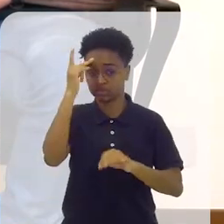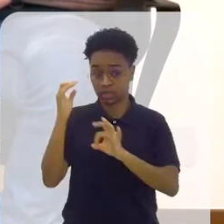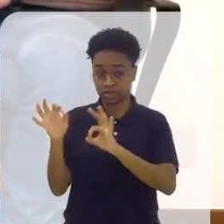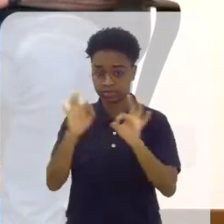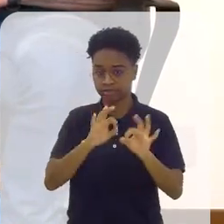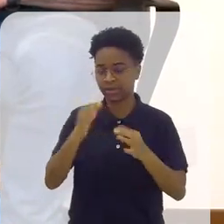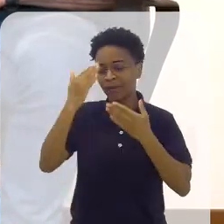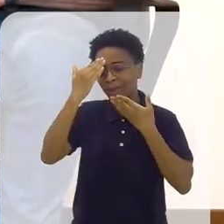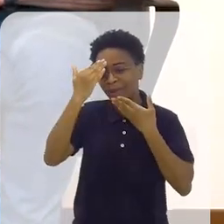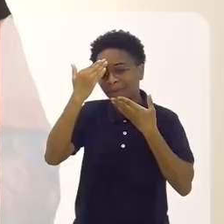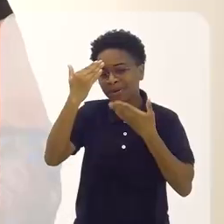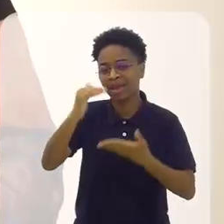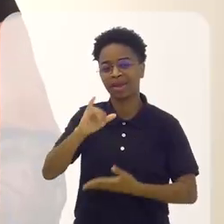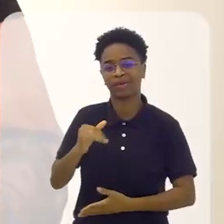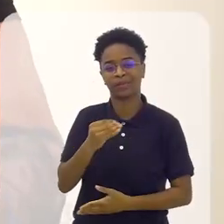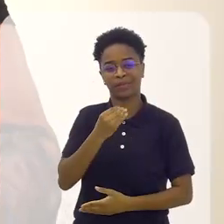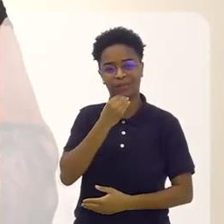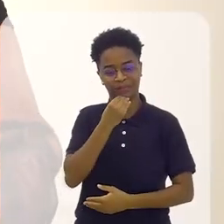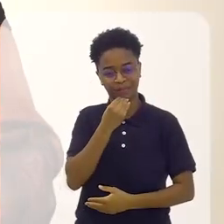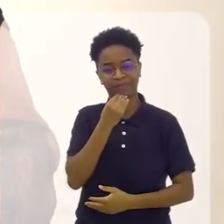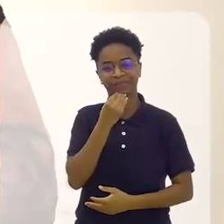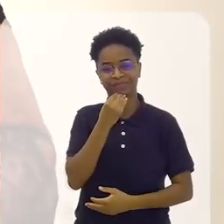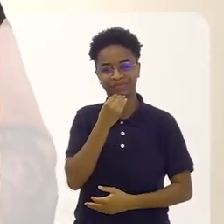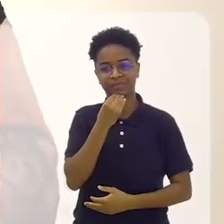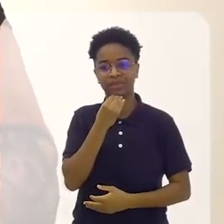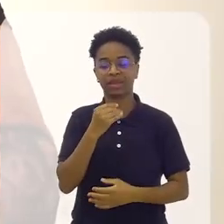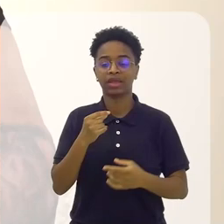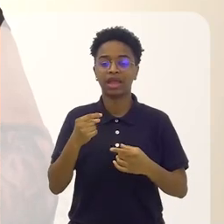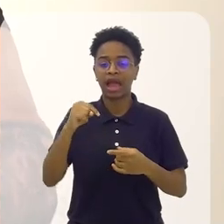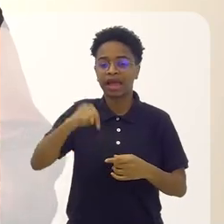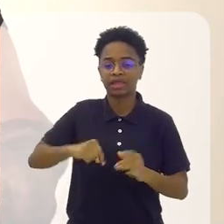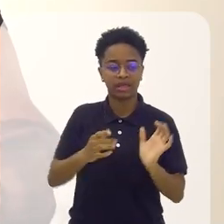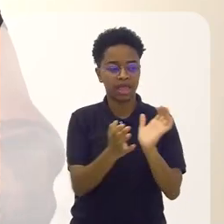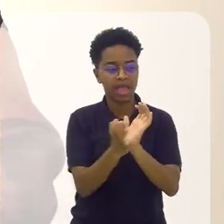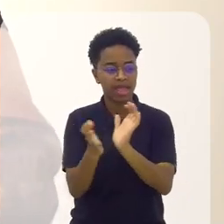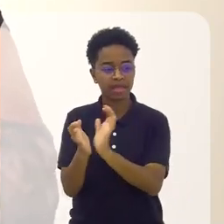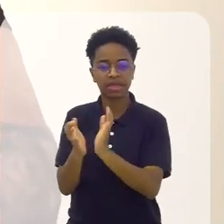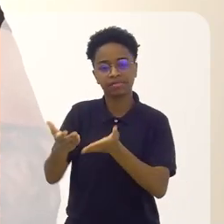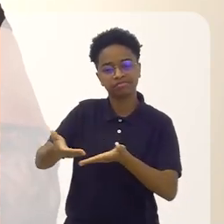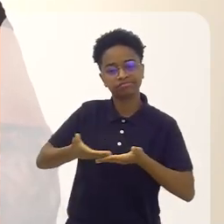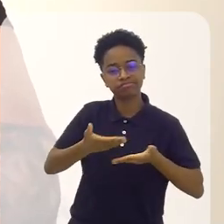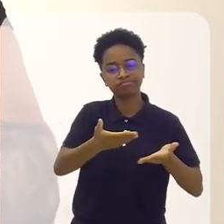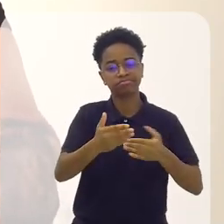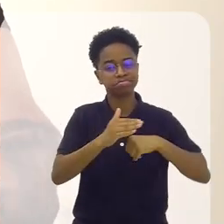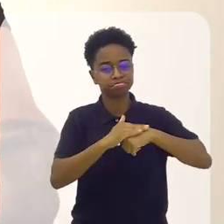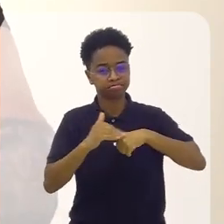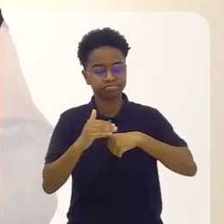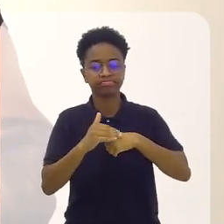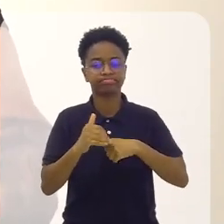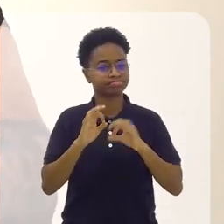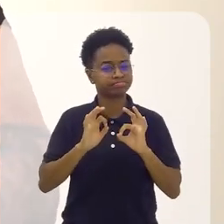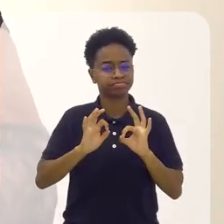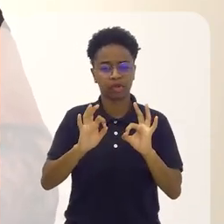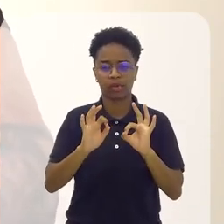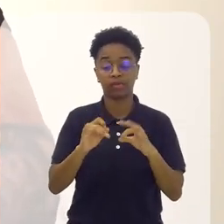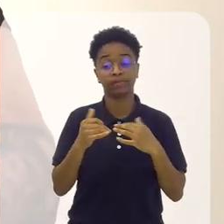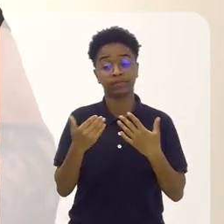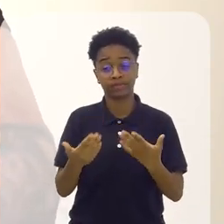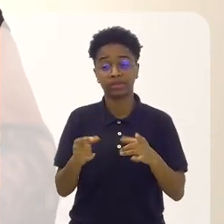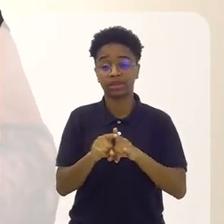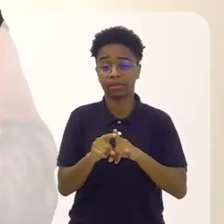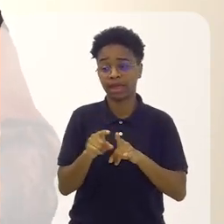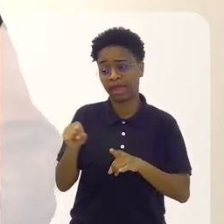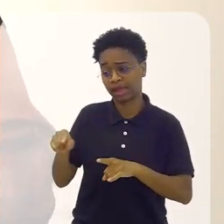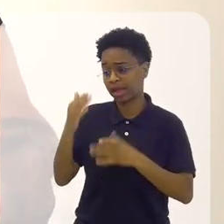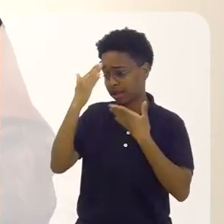mensagem. Olha, muito obrigado pela oportunidade, né, por todos aqui da equipe, que foram super gente finas aqui.